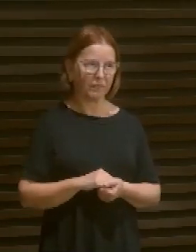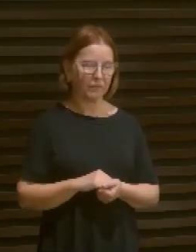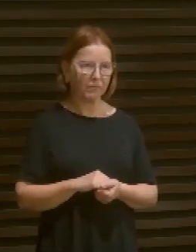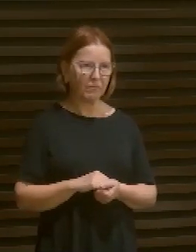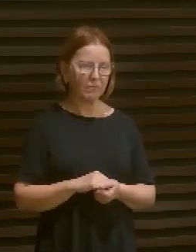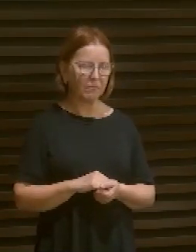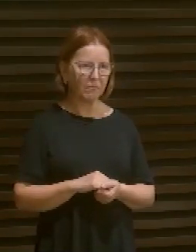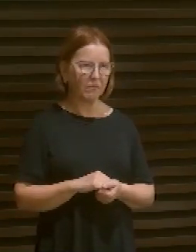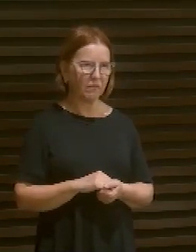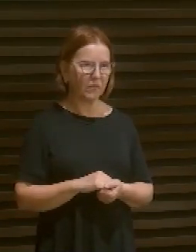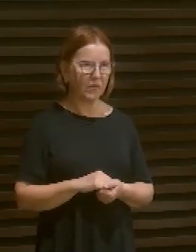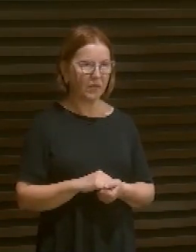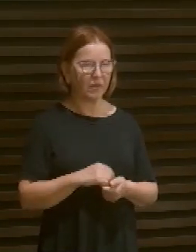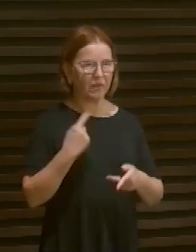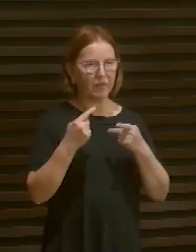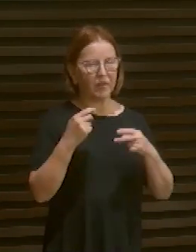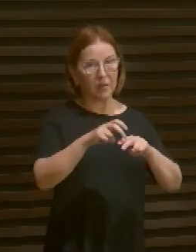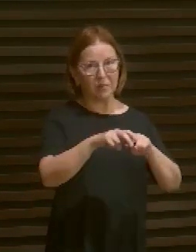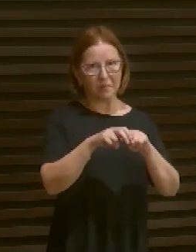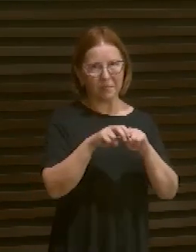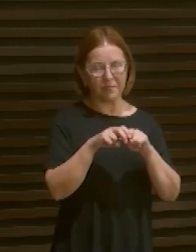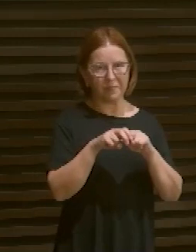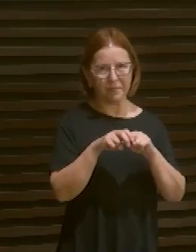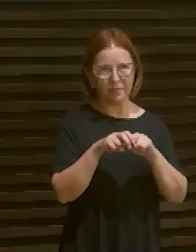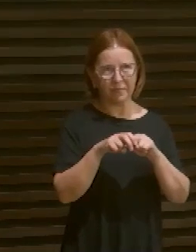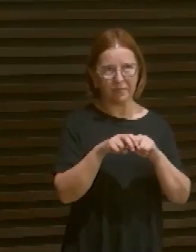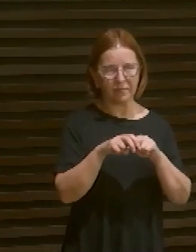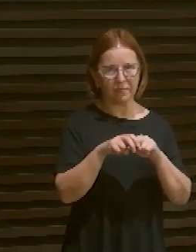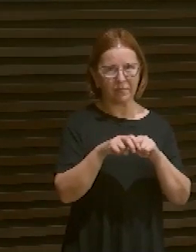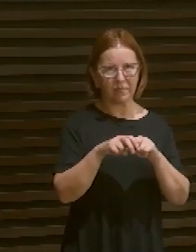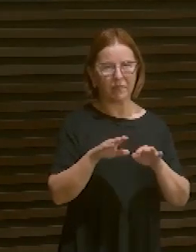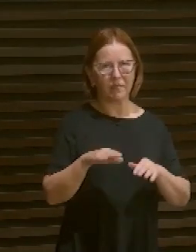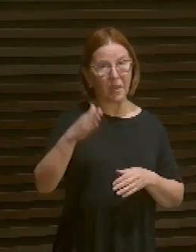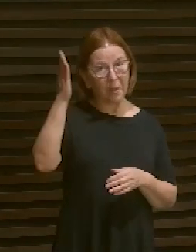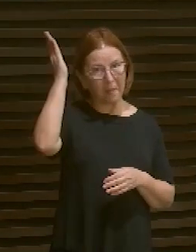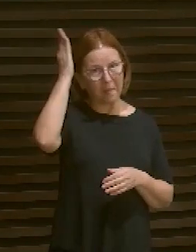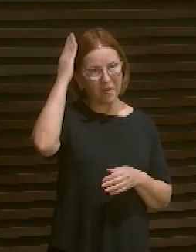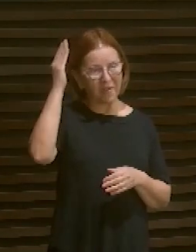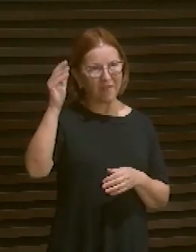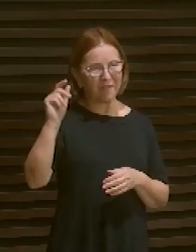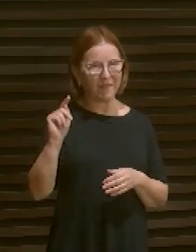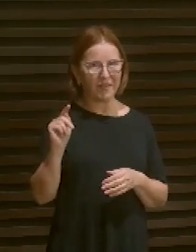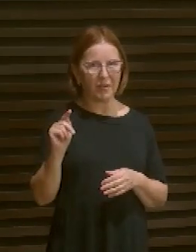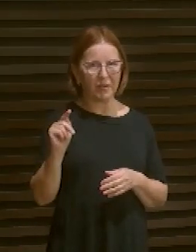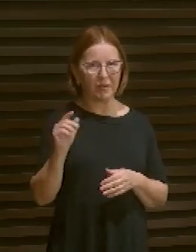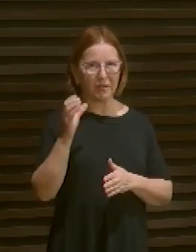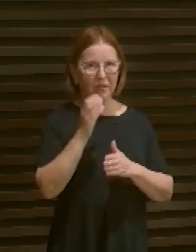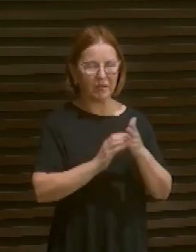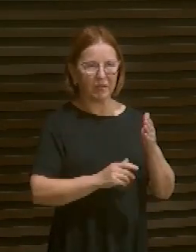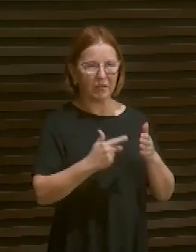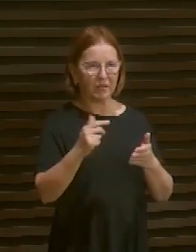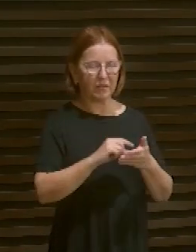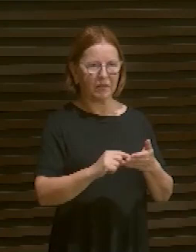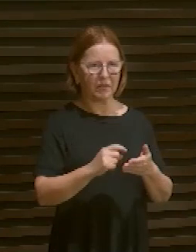Salomão diz assim, por isso, Provérbios, não é isso, é Provérbios 3, 5 e